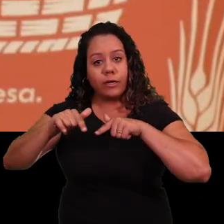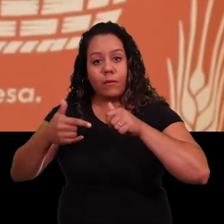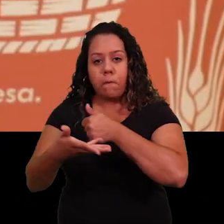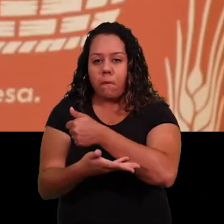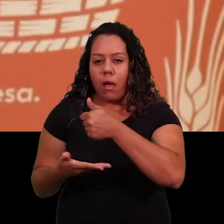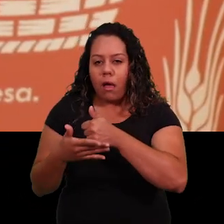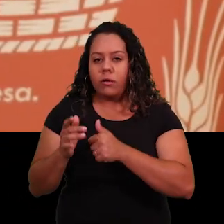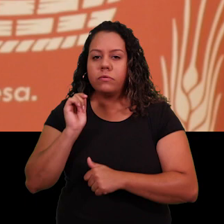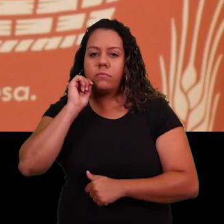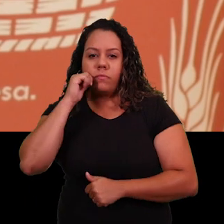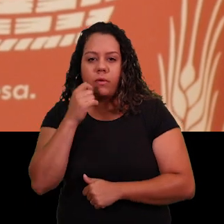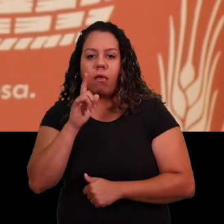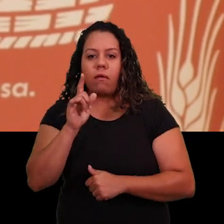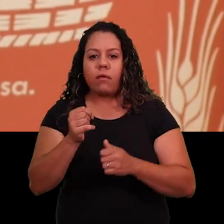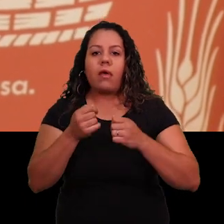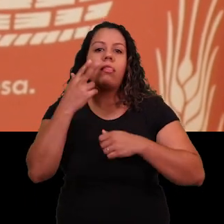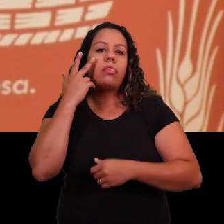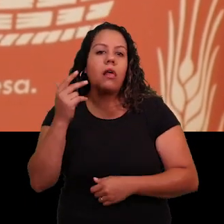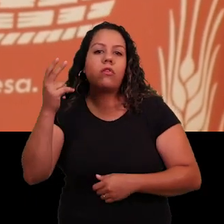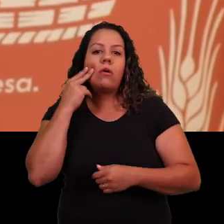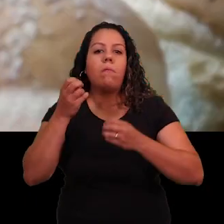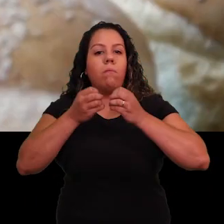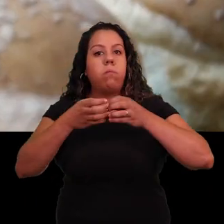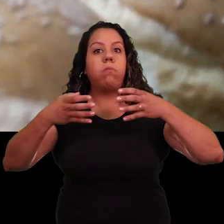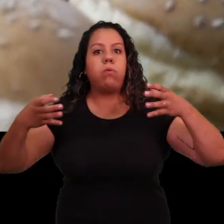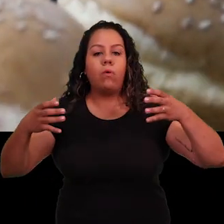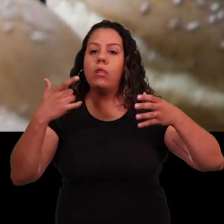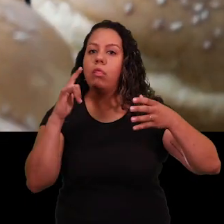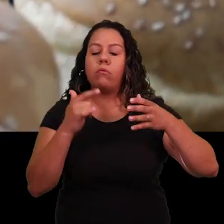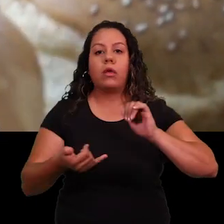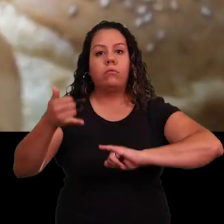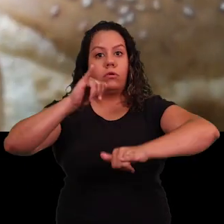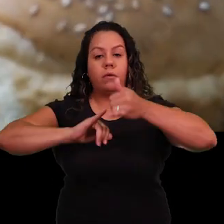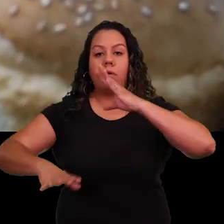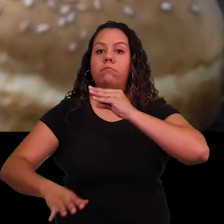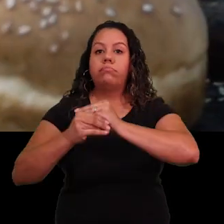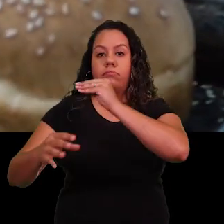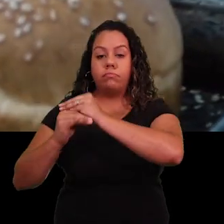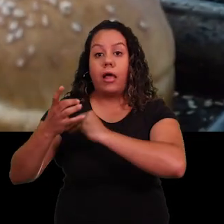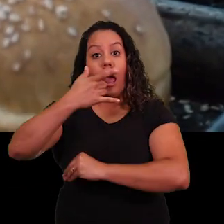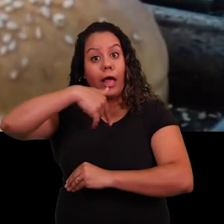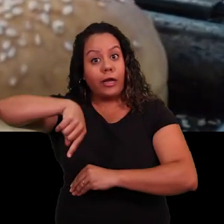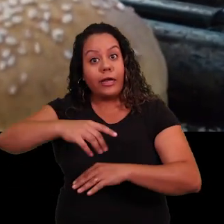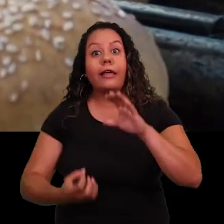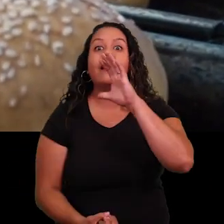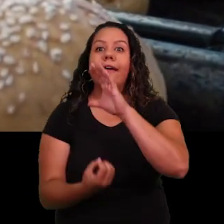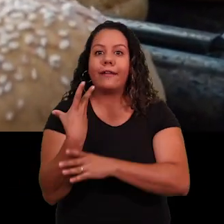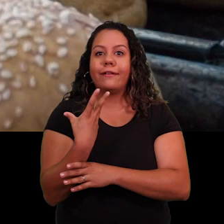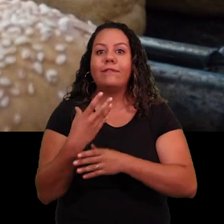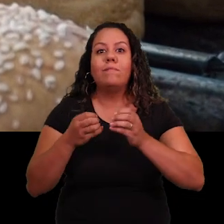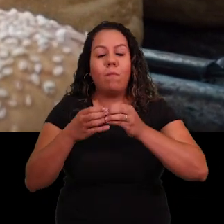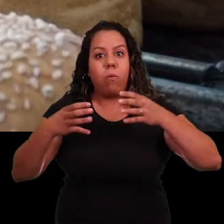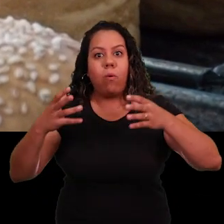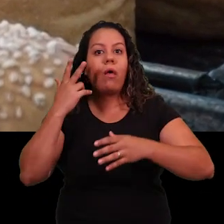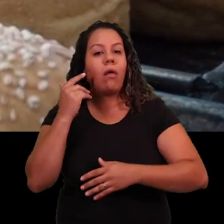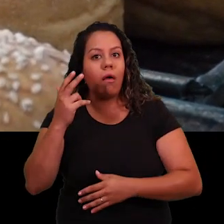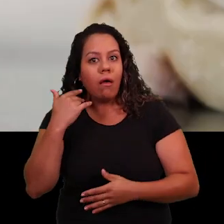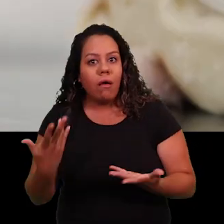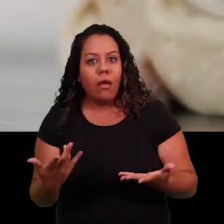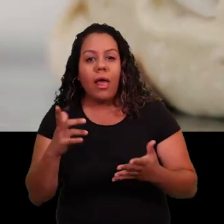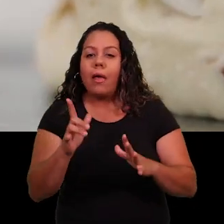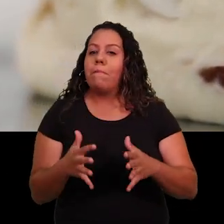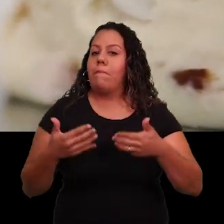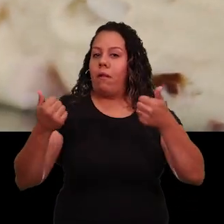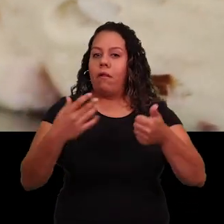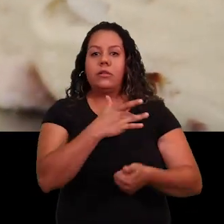isso é o principal. A gente trabalha com os primórdios da panificação, que é a fermentação natural. Sem nenhum tipo de aditivo, a gente utiliza um fermento criado por nós